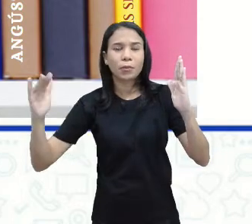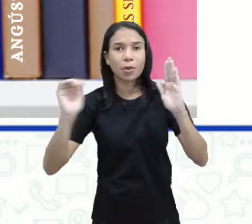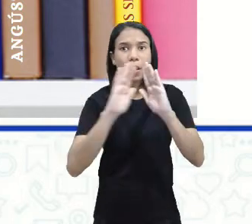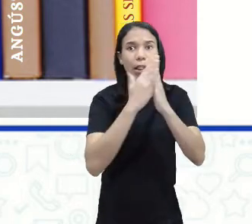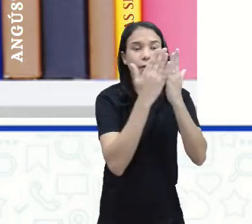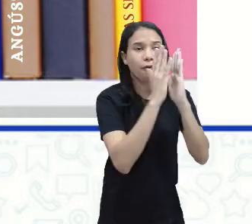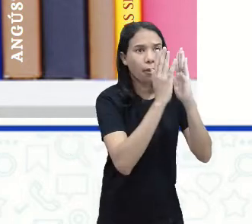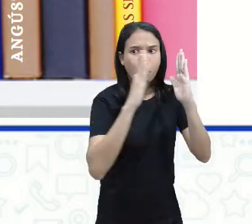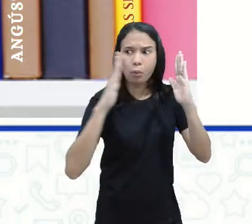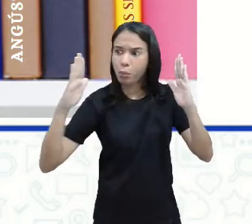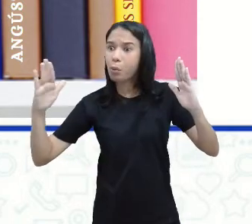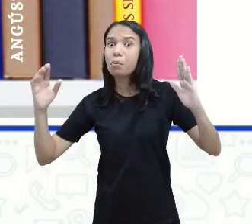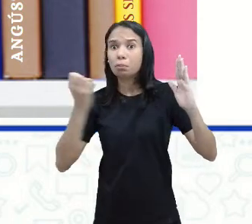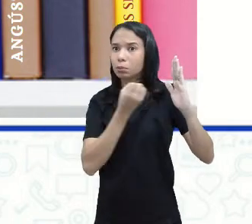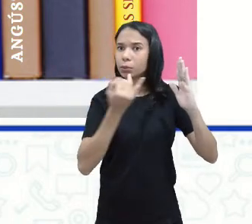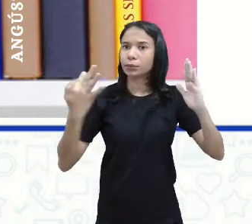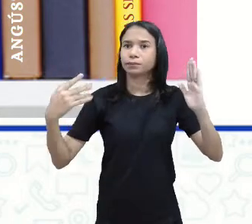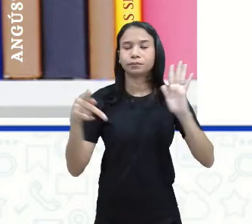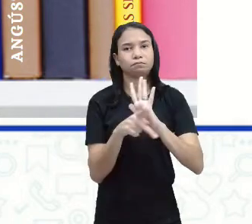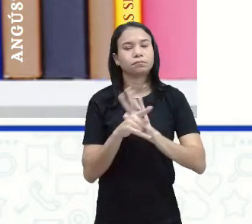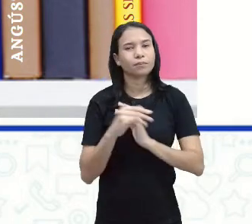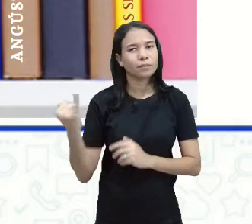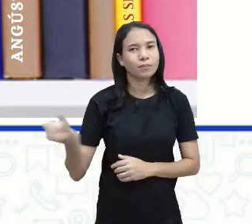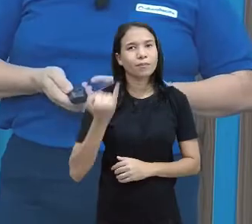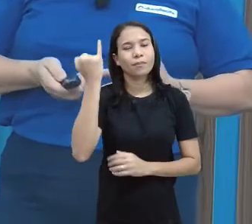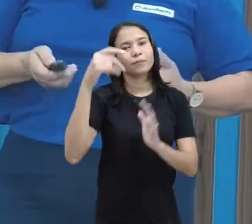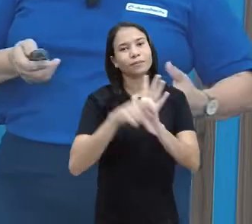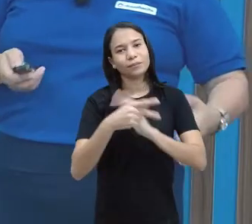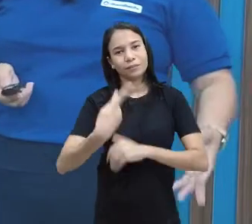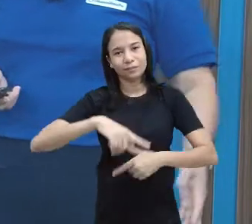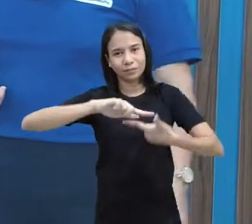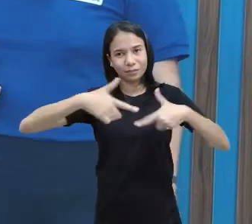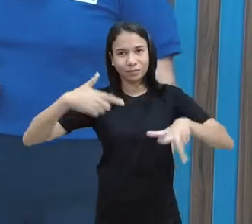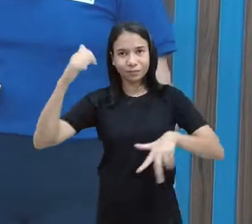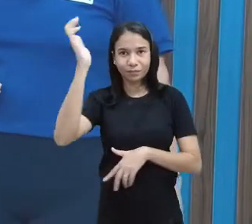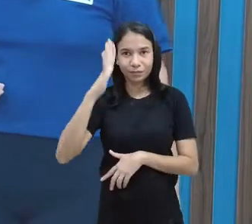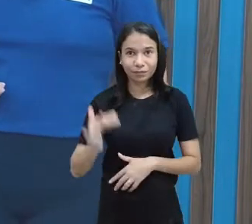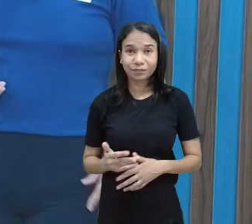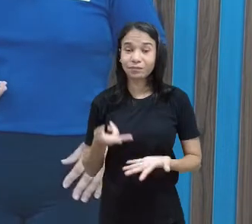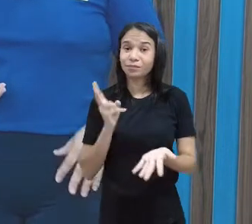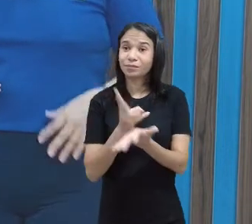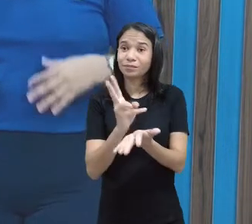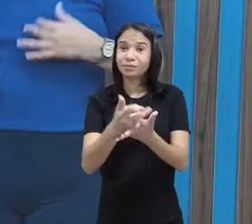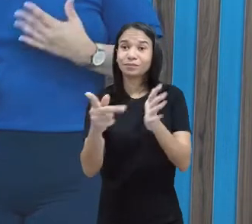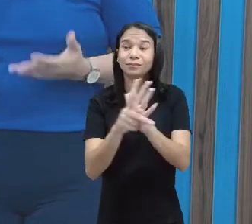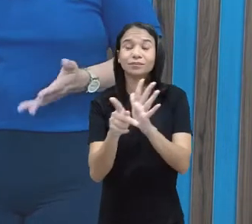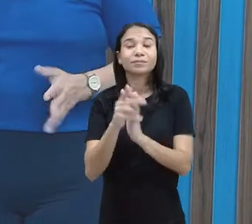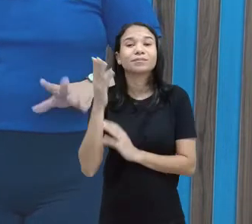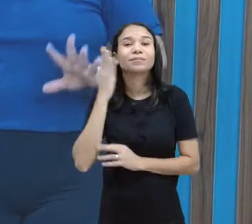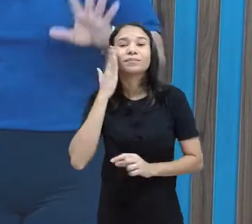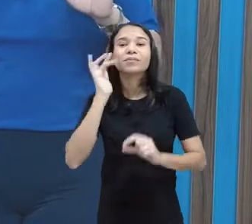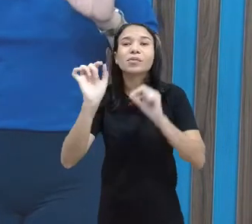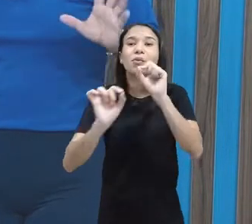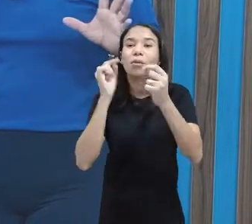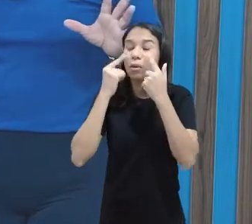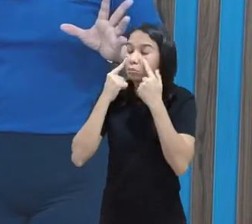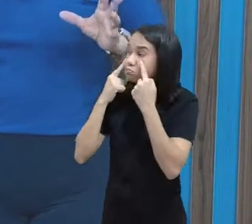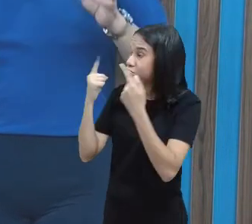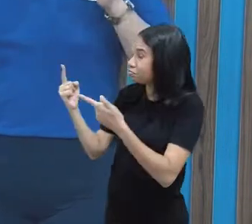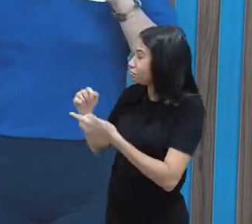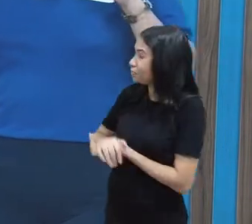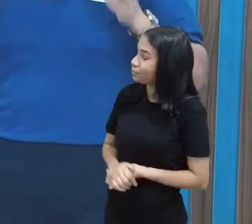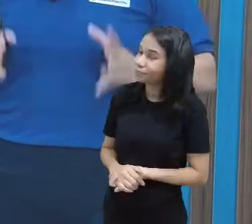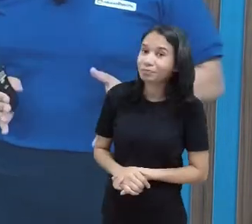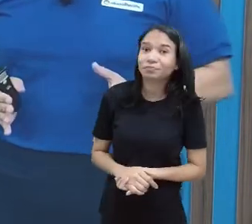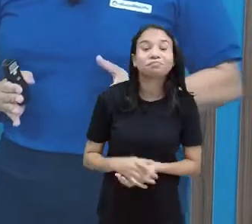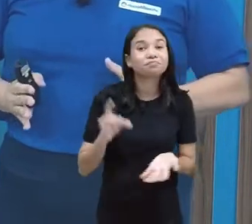lista bem grande dos escritores importantes do modernismo brasileiro. Vamos seguindo um pouquinho para a gente entender. E aí,